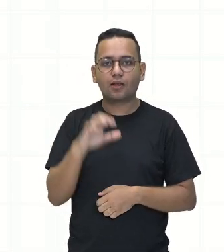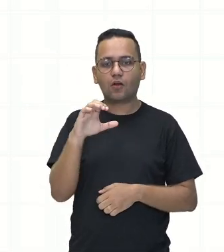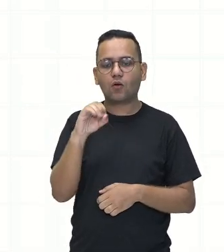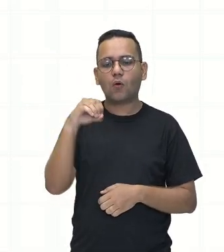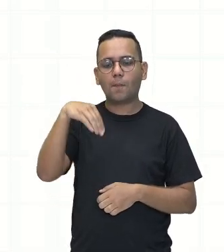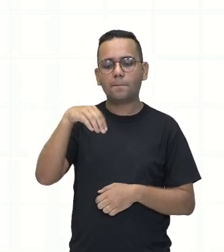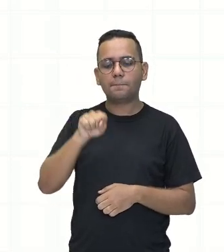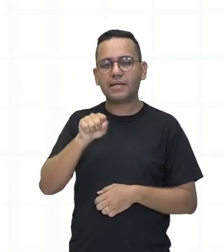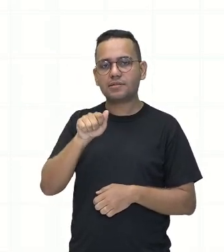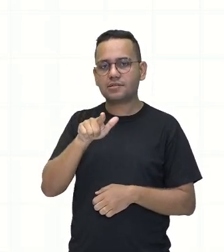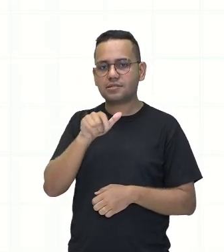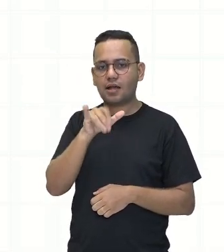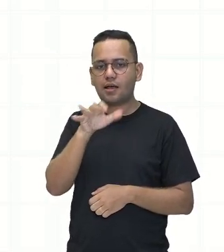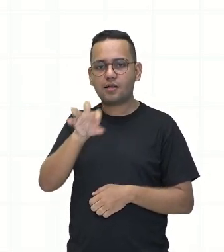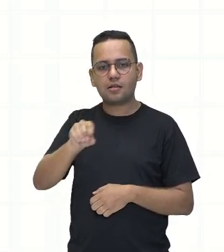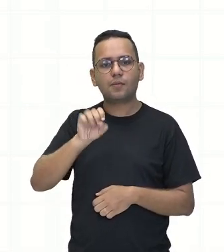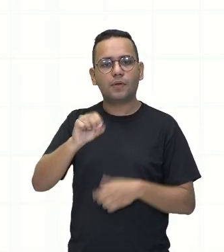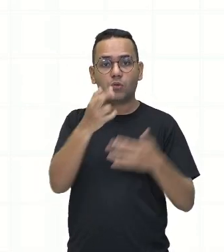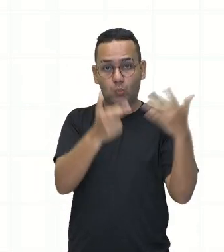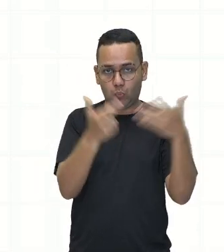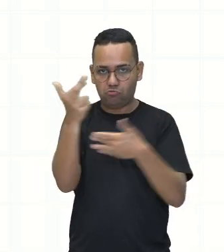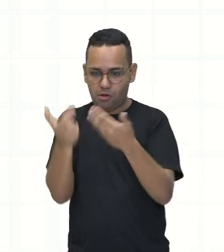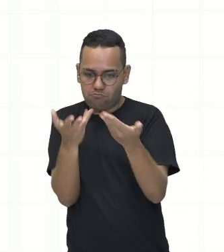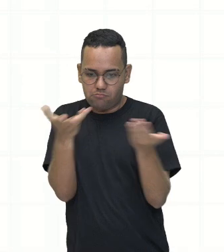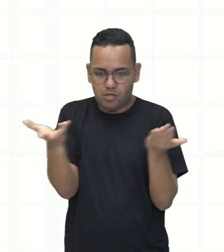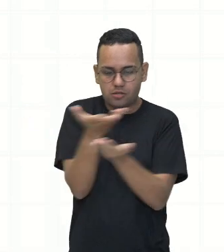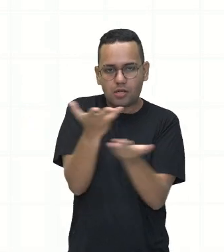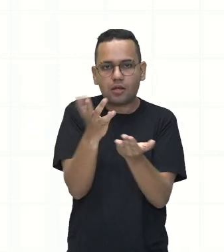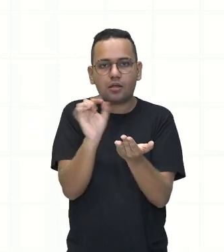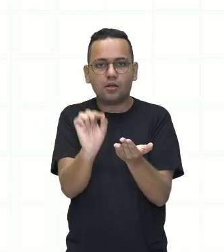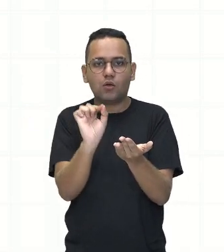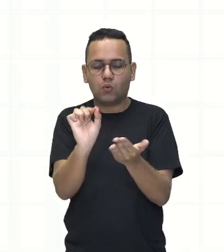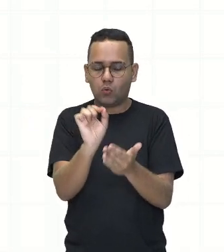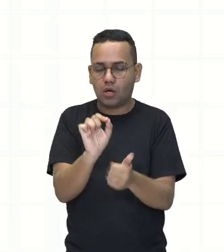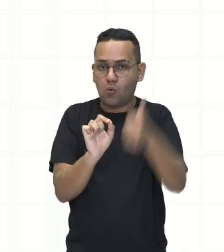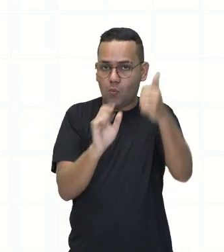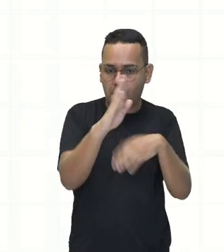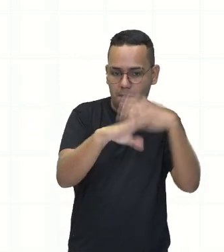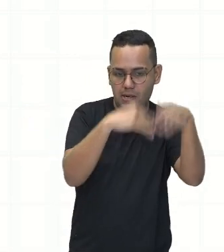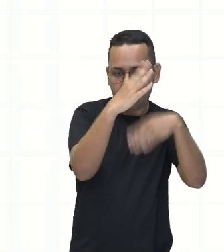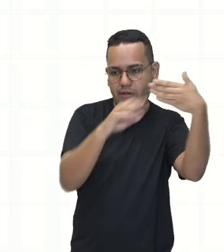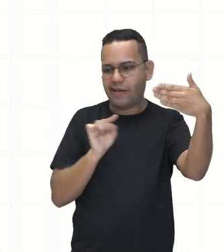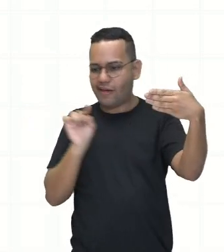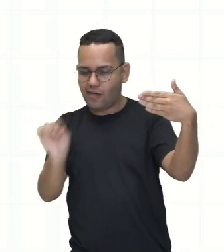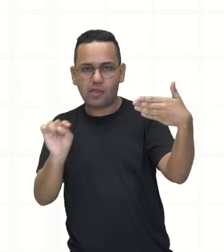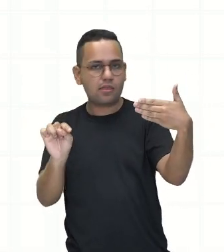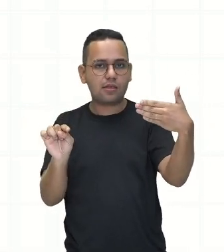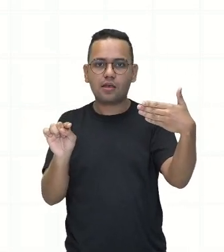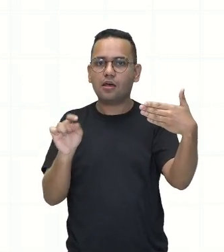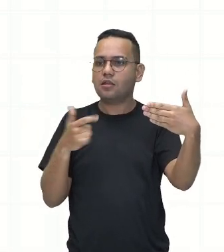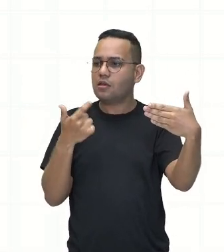tenho associação entre duas espécies em que uma se beneficia enquanto a outra não é afetada positiva